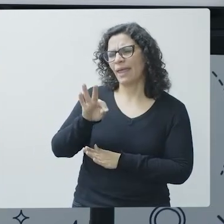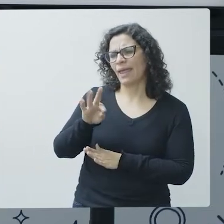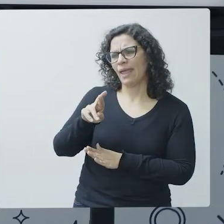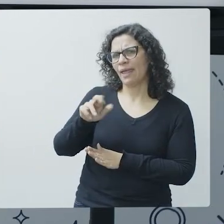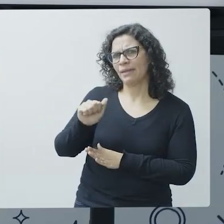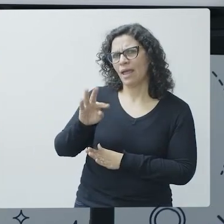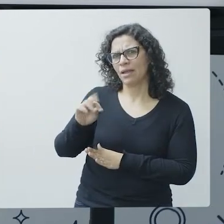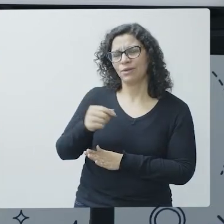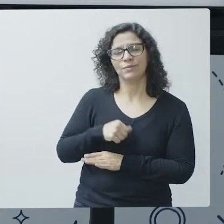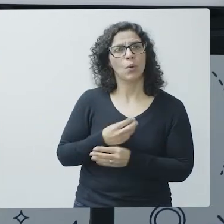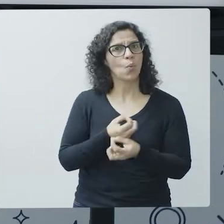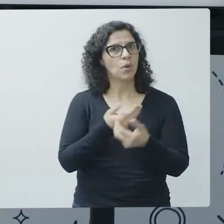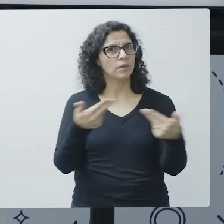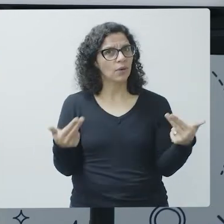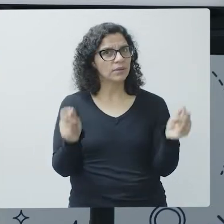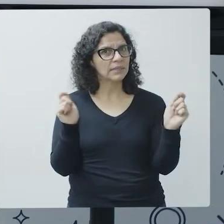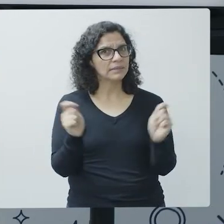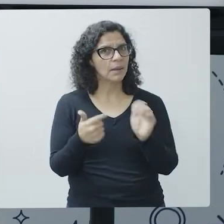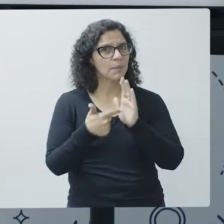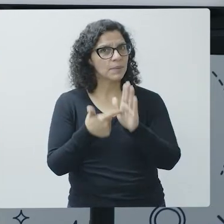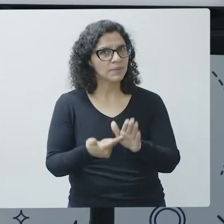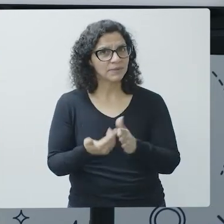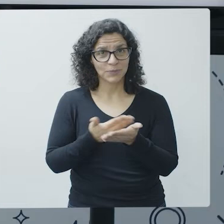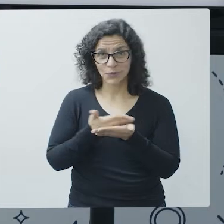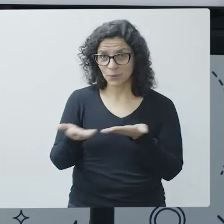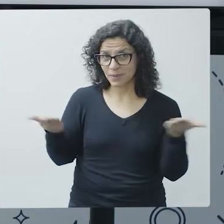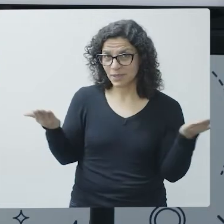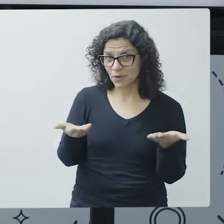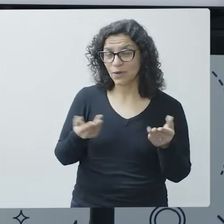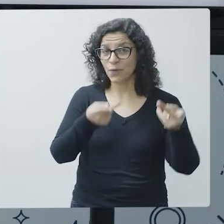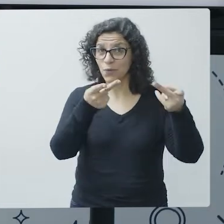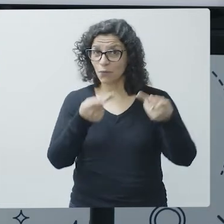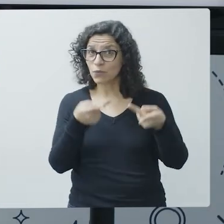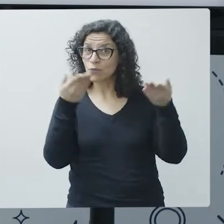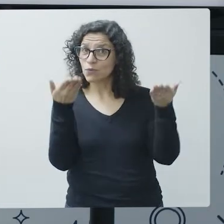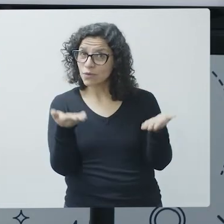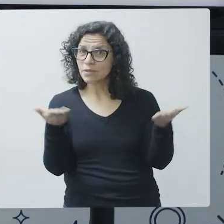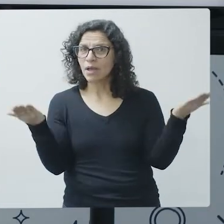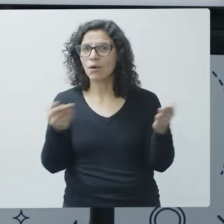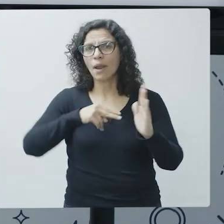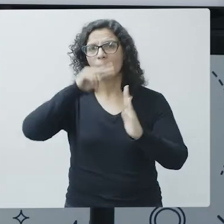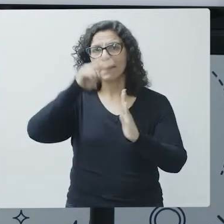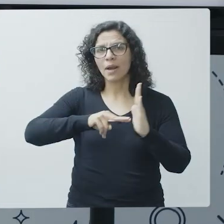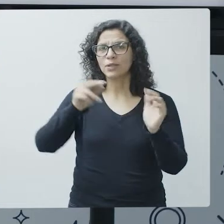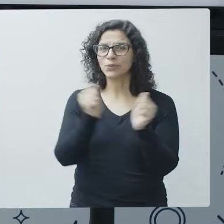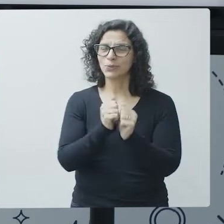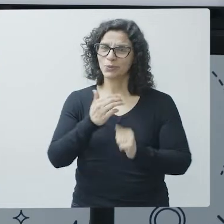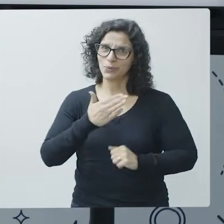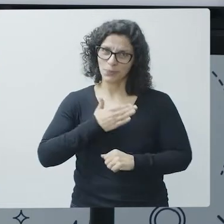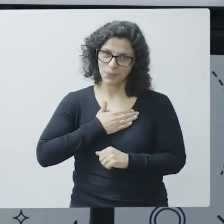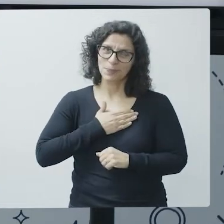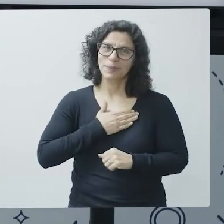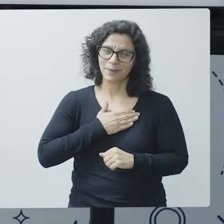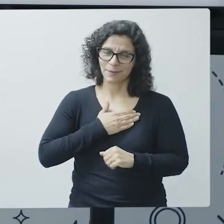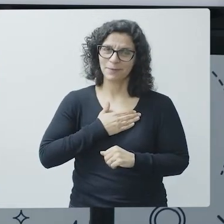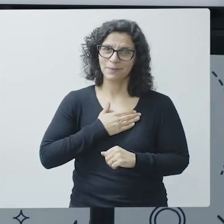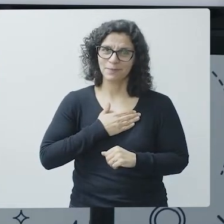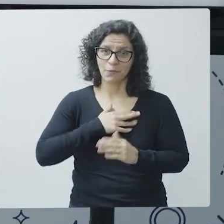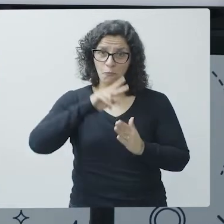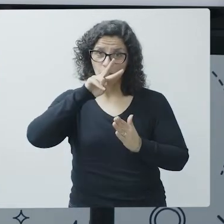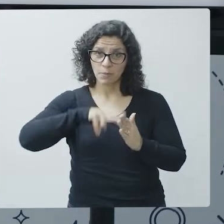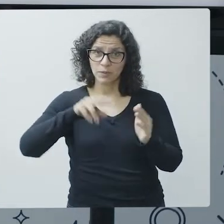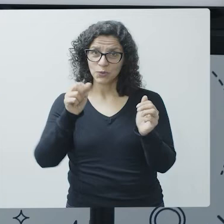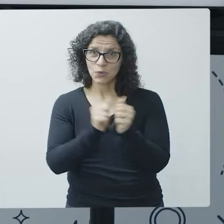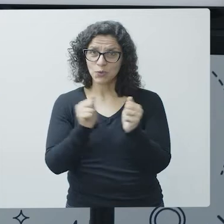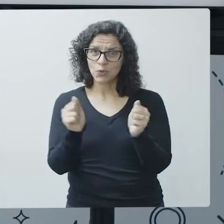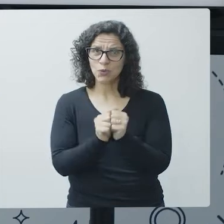tanta coisa que pode trazer. Vamos iniciar? Então, eu convido você a fazer a leitura junto comigo,